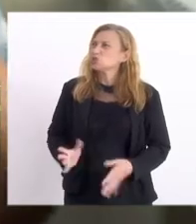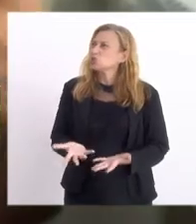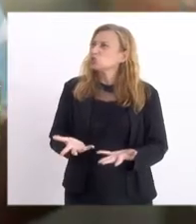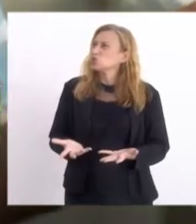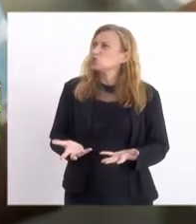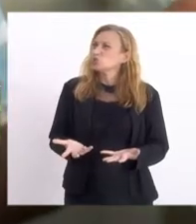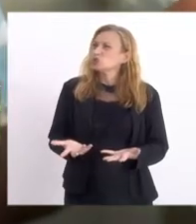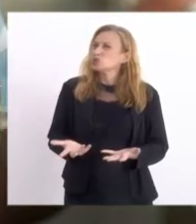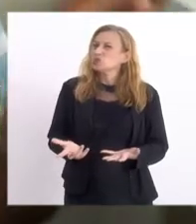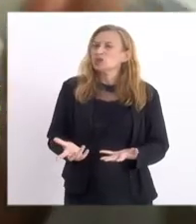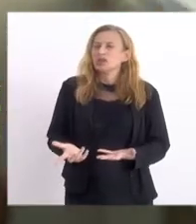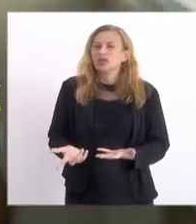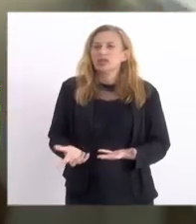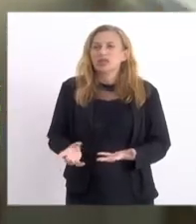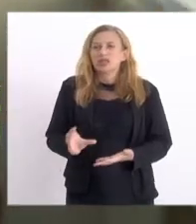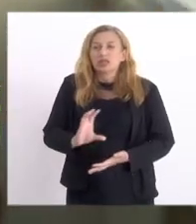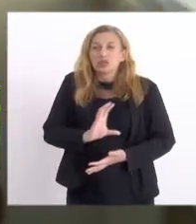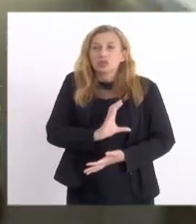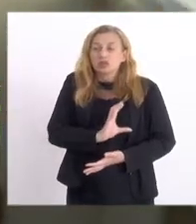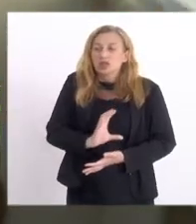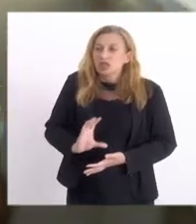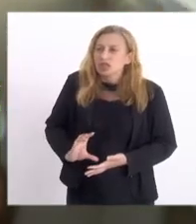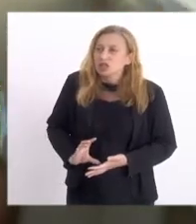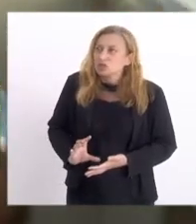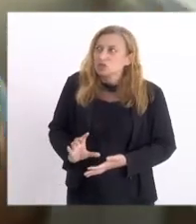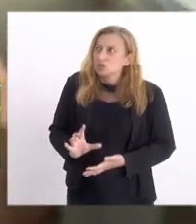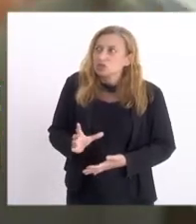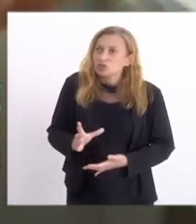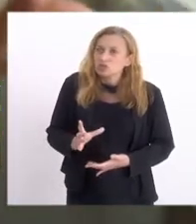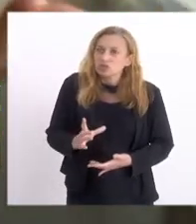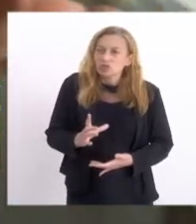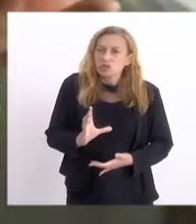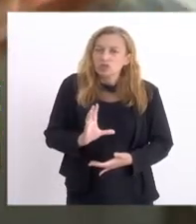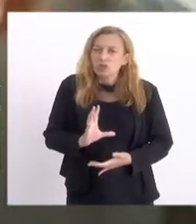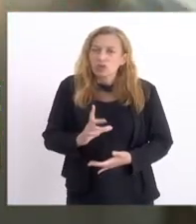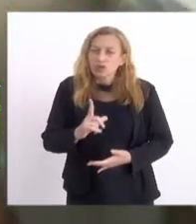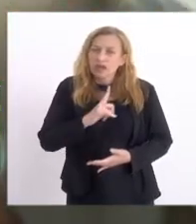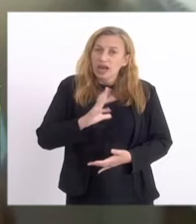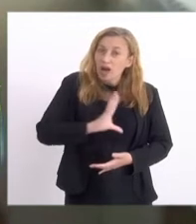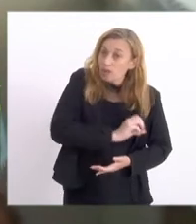Porque ao Cristo, ou a gente tem amor,